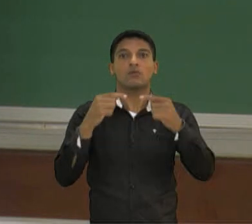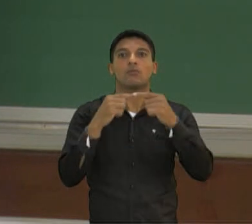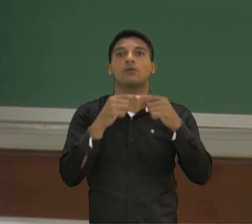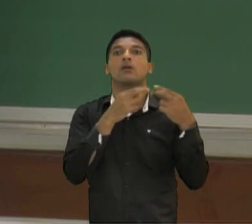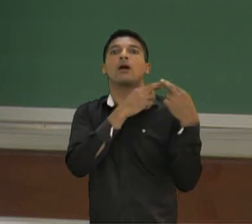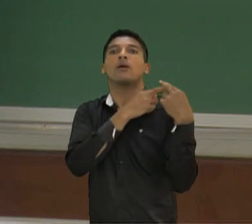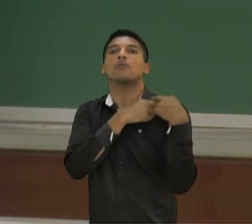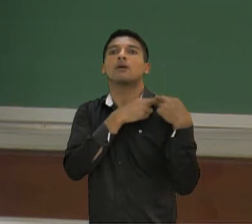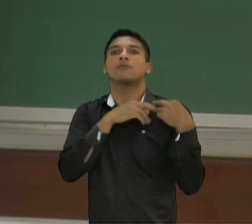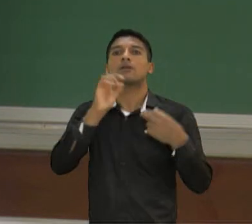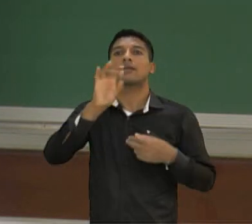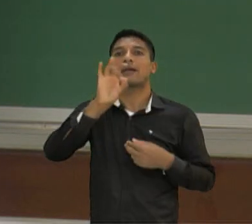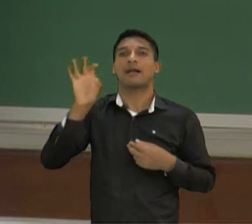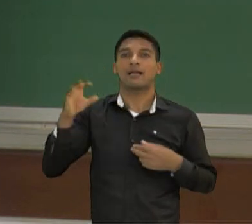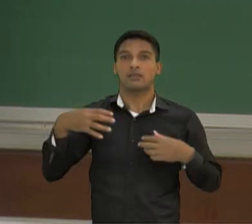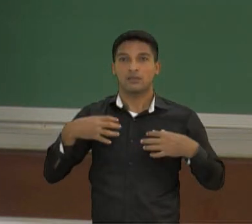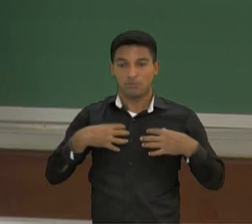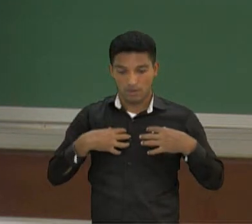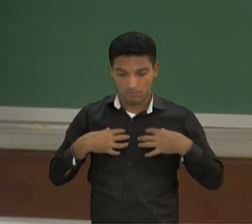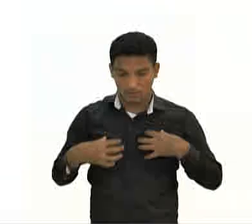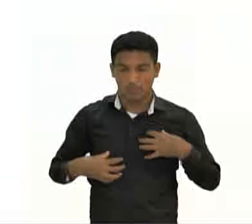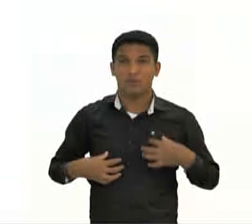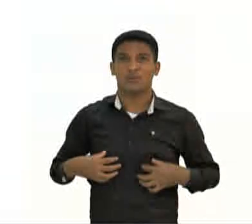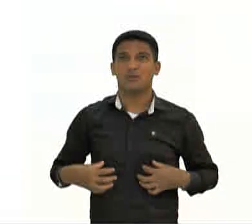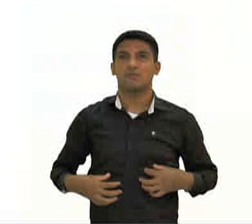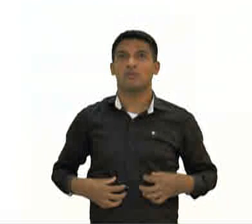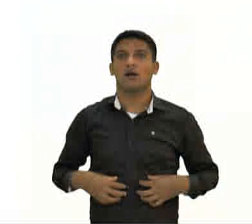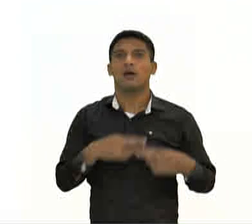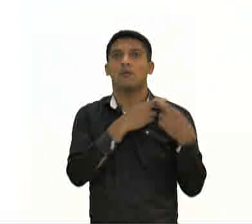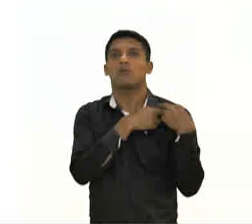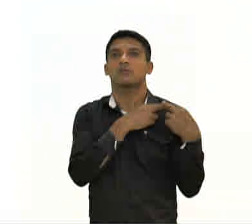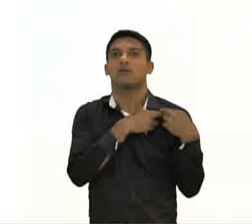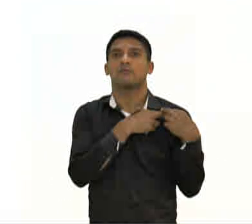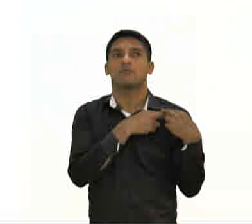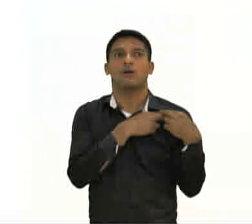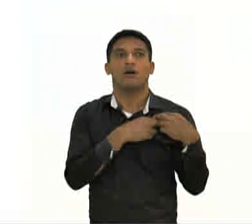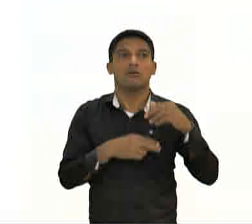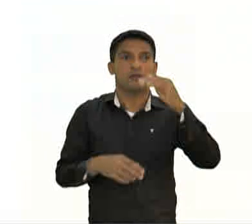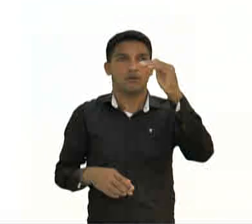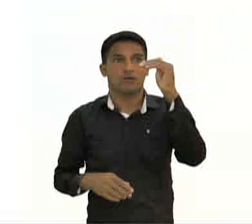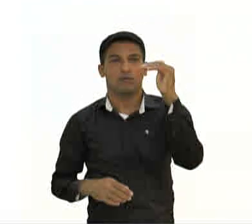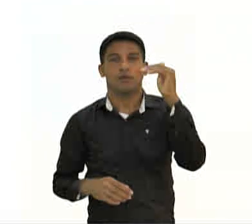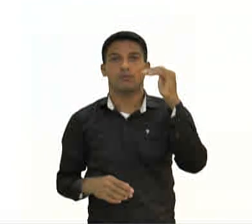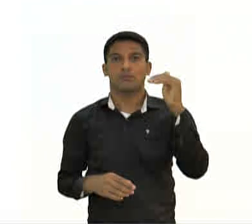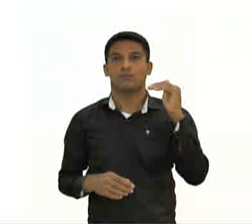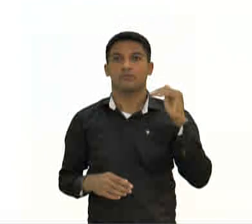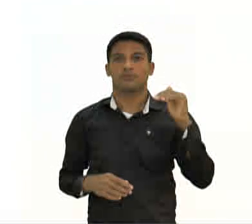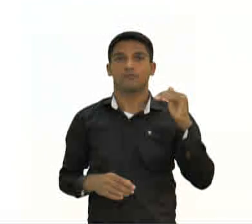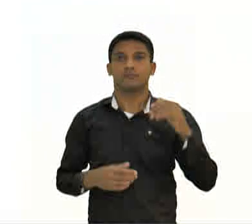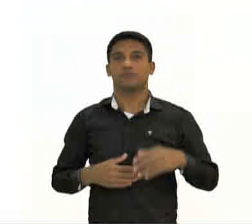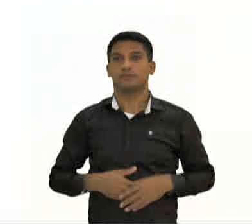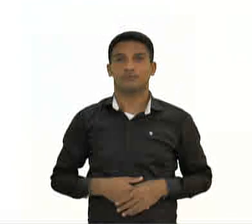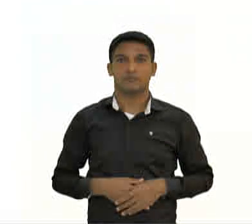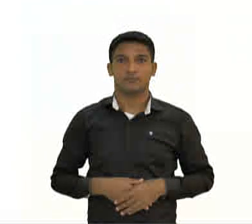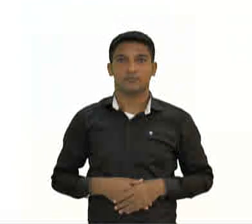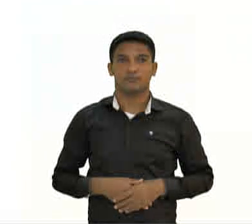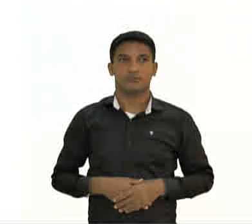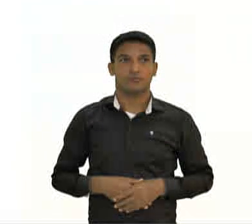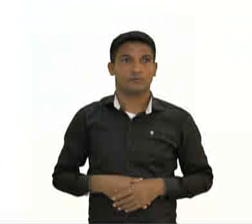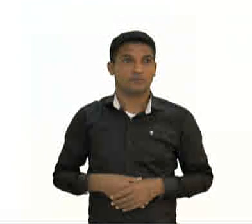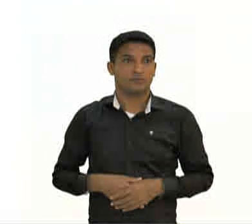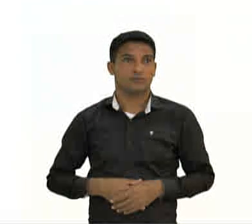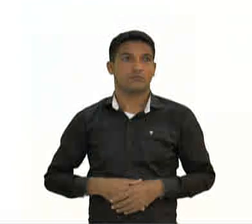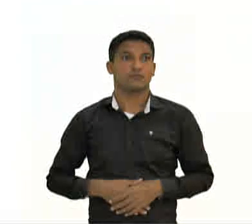de cada um dos sistemas, tá? Sistema excretor, locomotor, circulatório, reprodutor. Então,